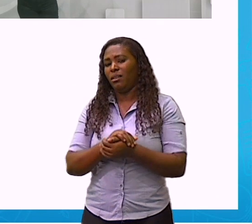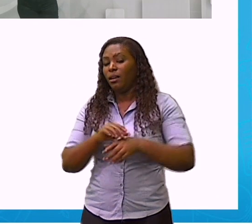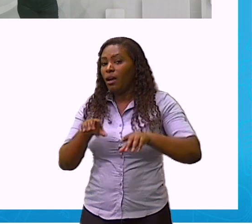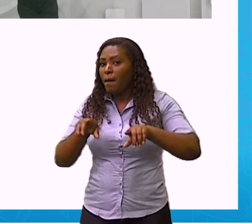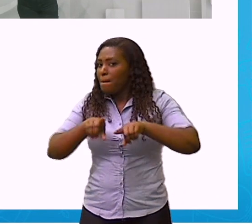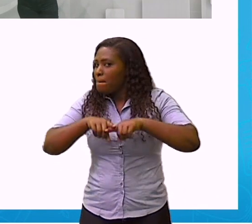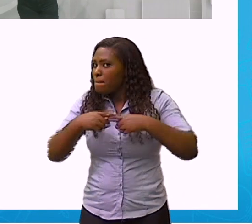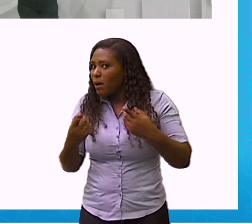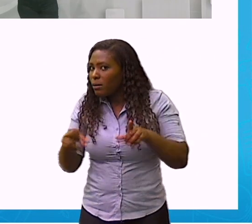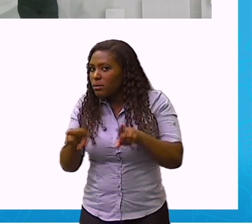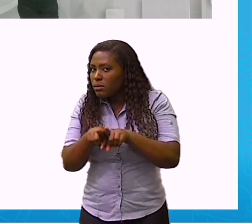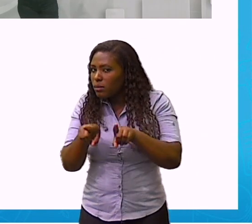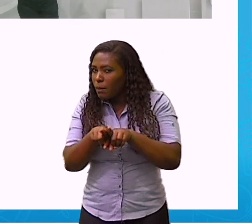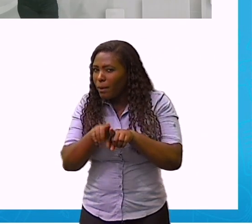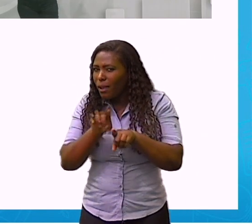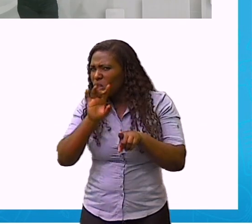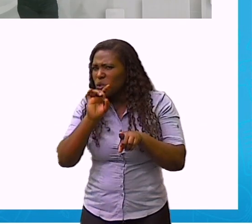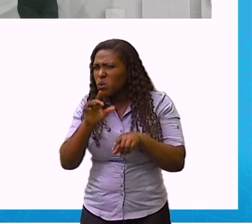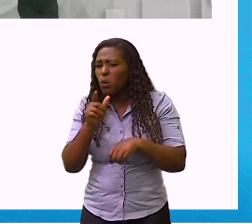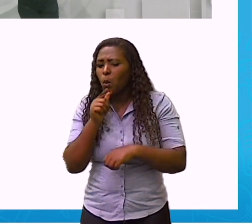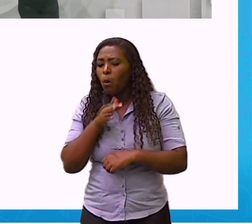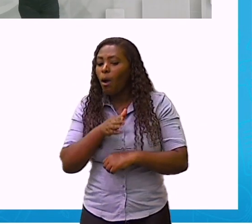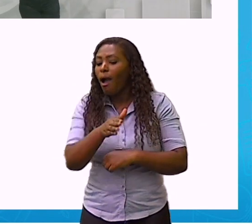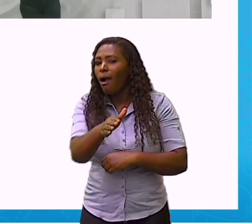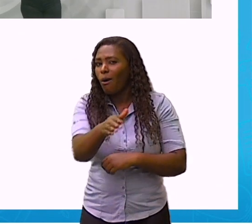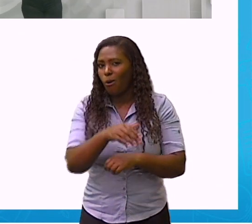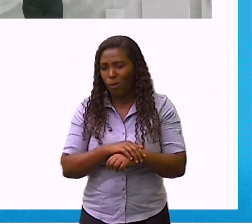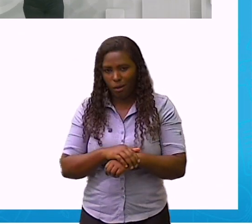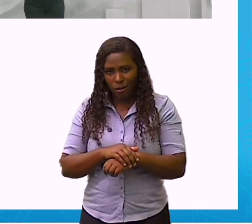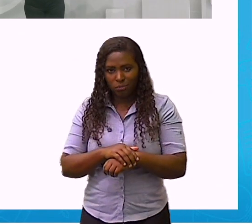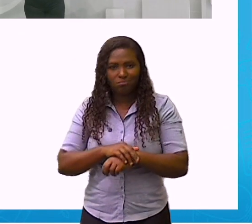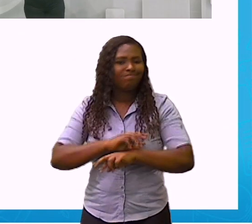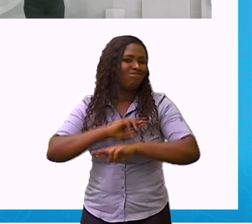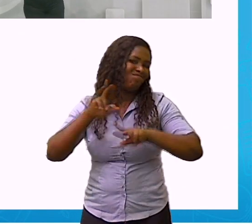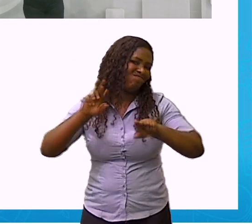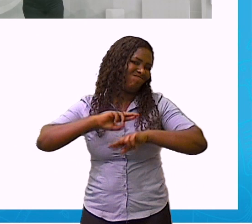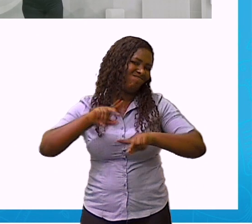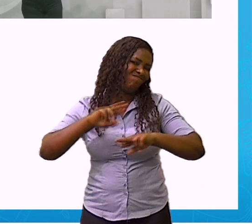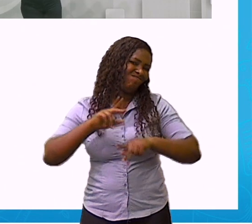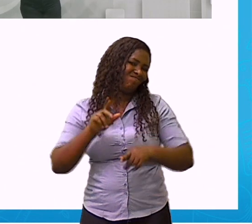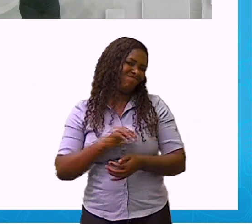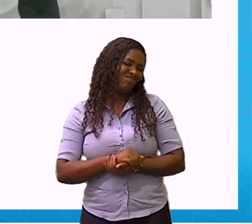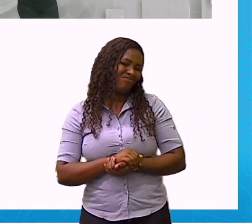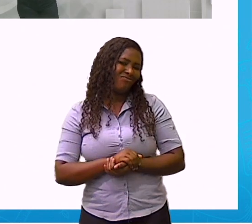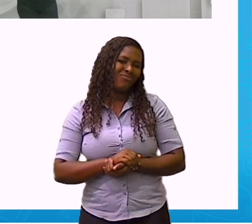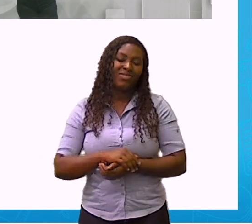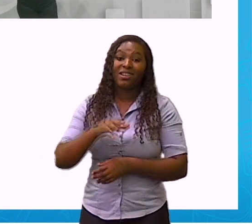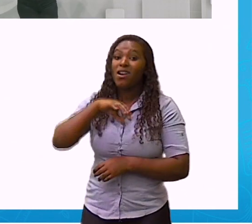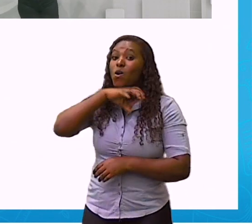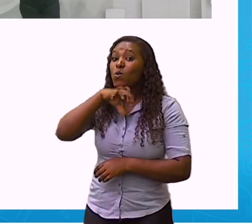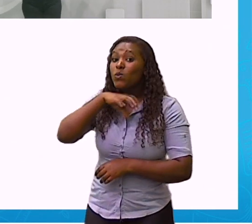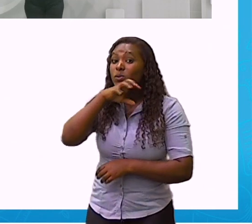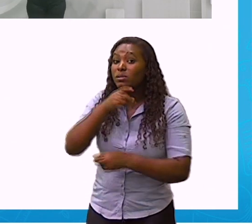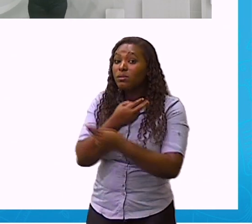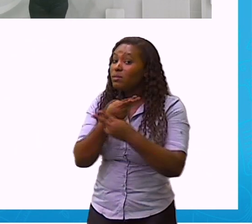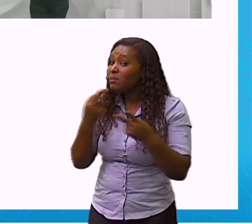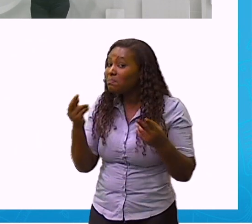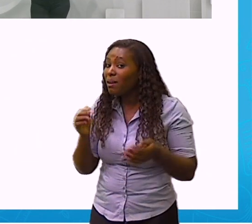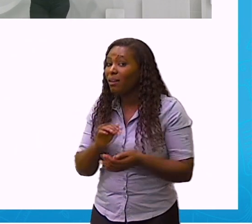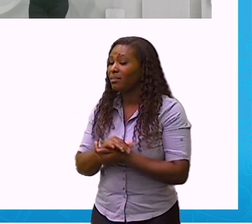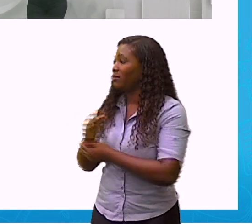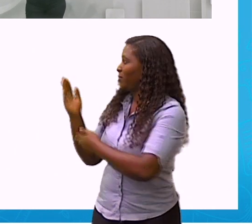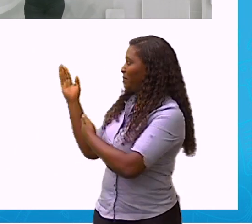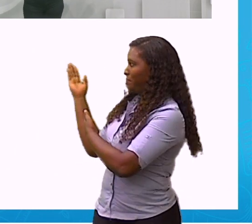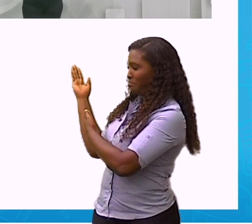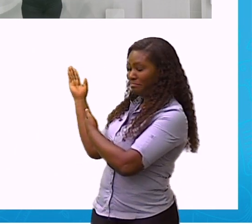foi afetada. E quando falamos da fauna, estamos falando dos animais. À medida que a lama atingiu os